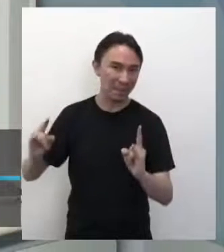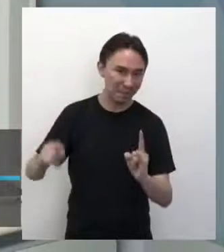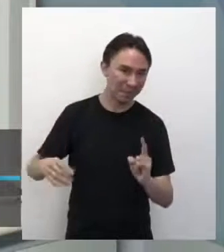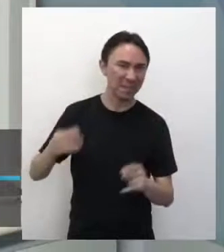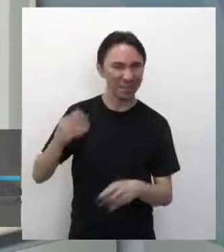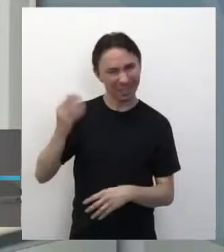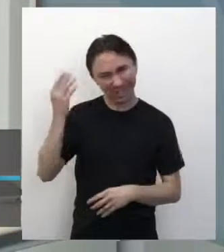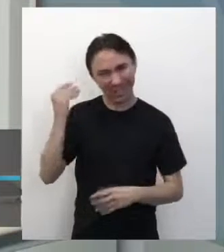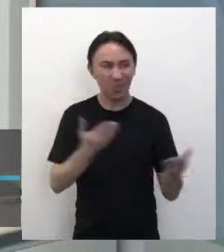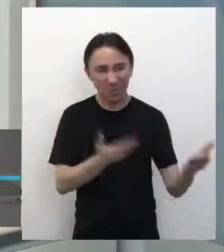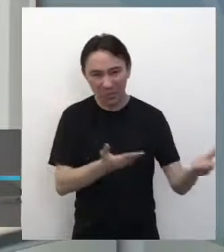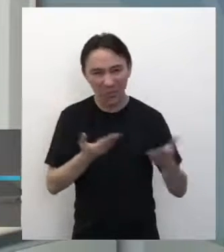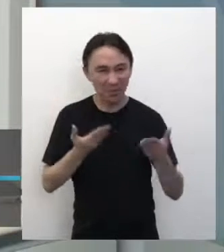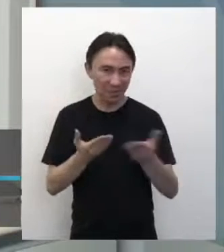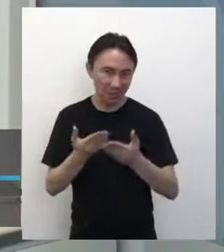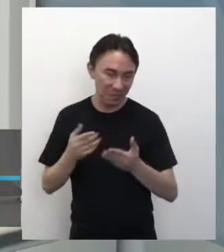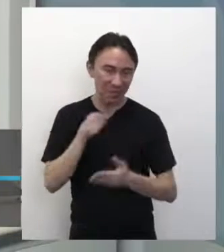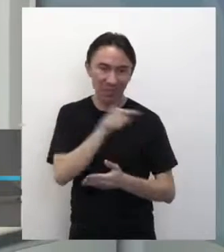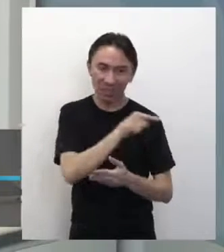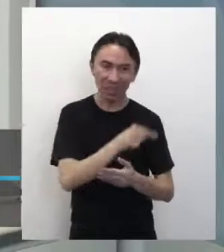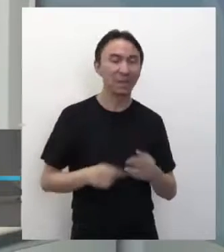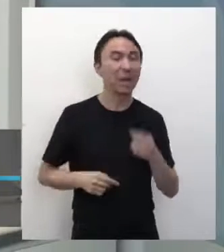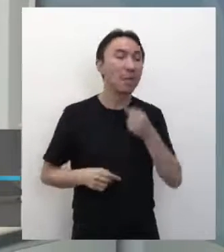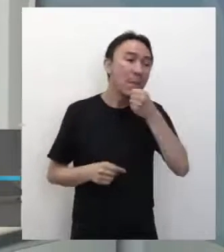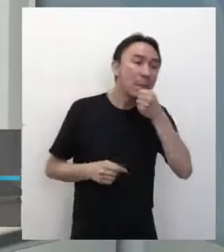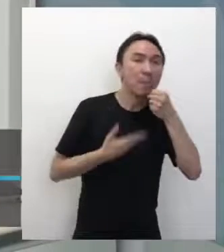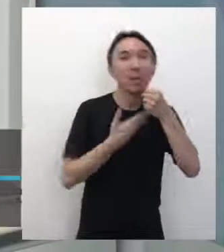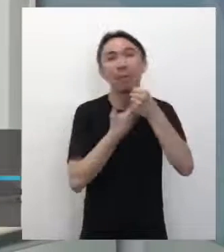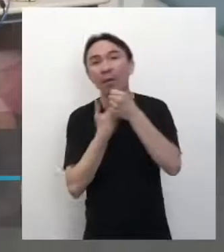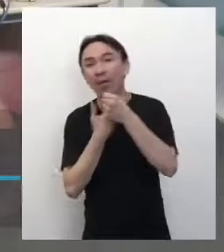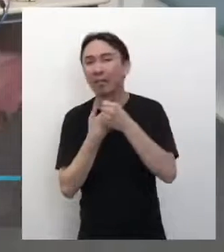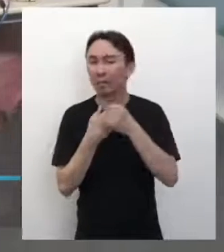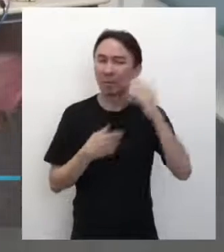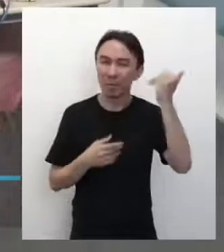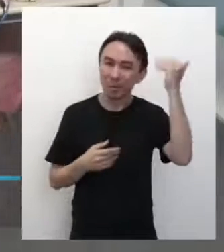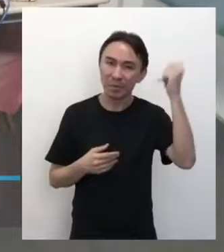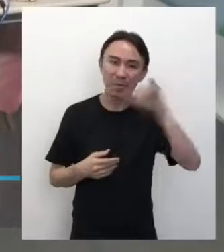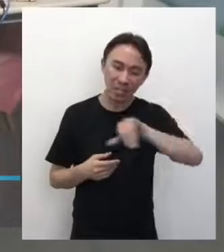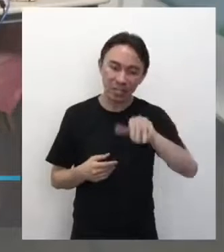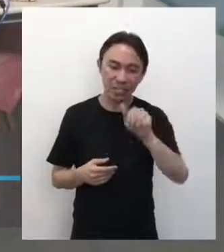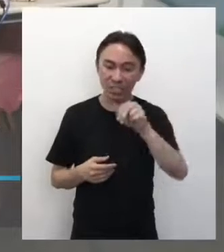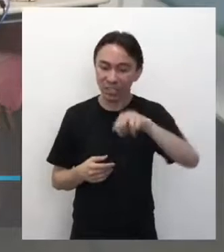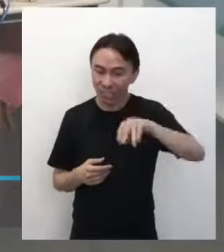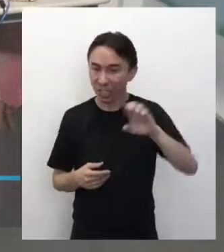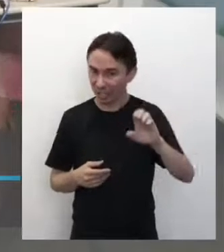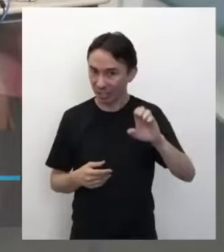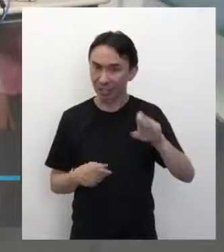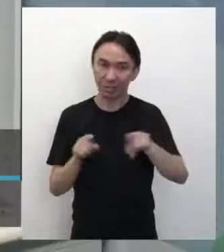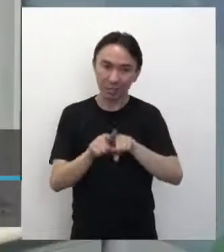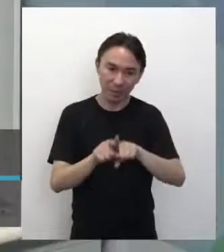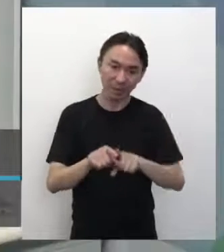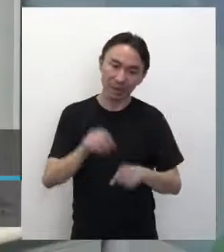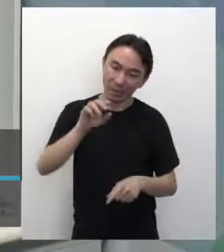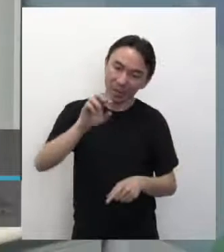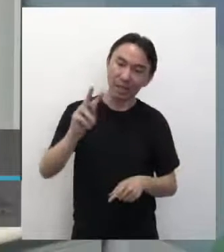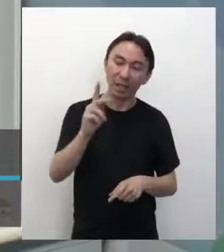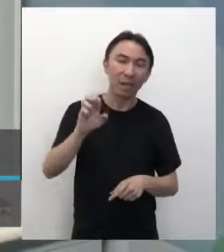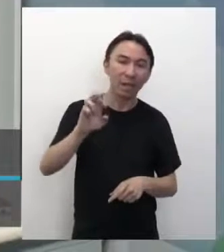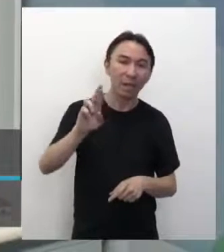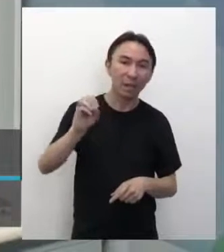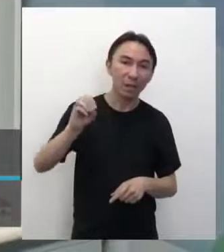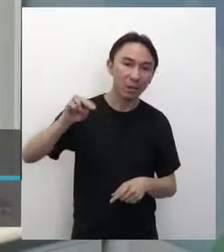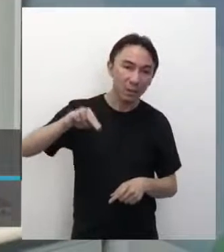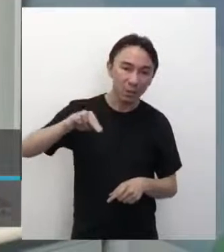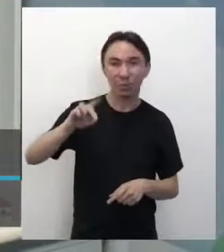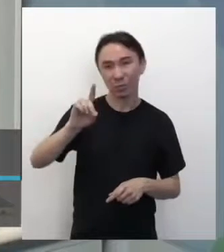não vai lembrar quem é Jane e Erondi, porque você é jovem. Hoje eu estou desenterrando vários, mas essa aqui não fui eu que desenterrei, não. Foi a